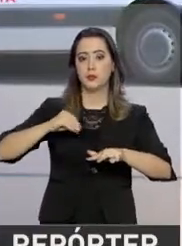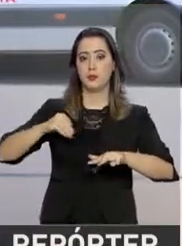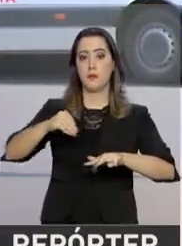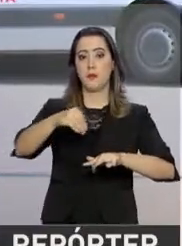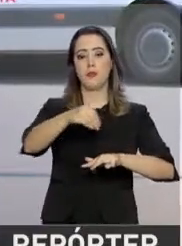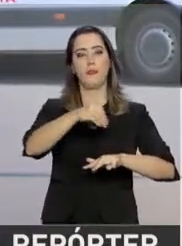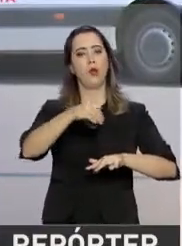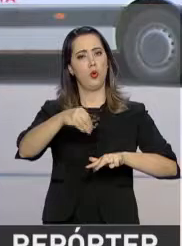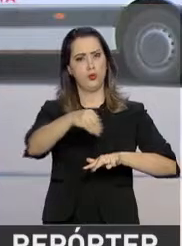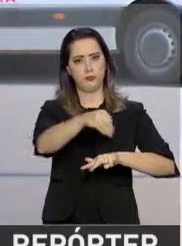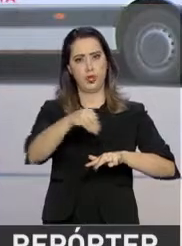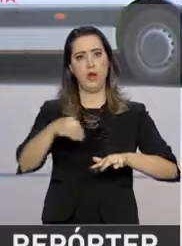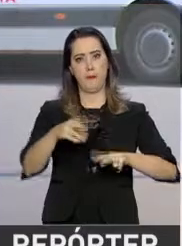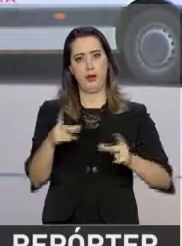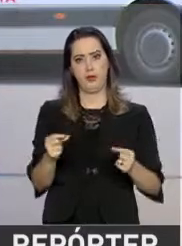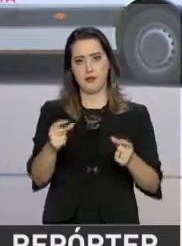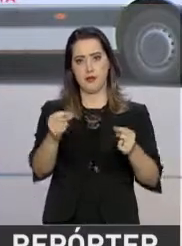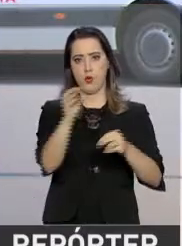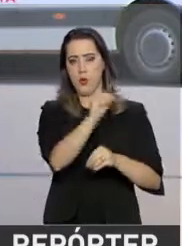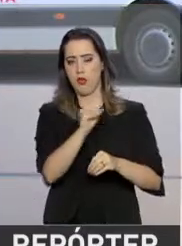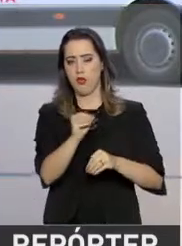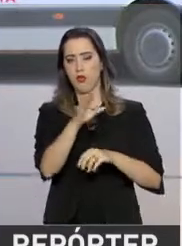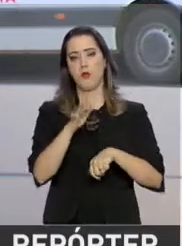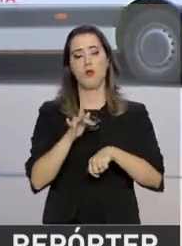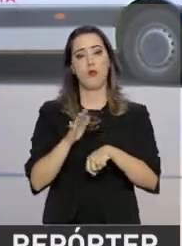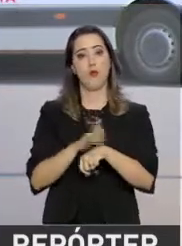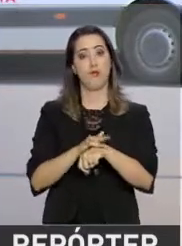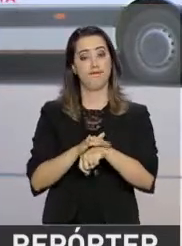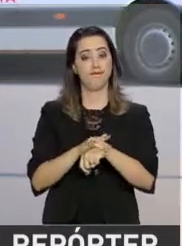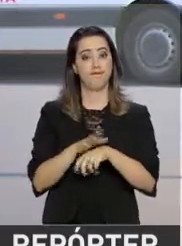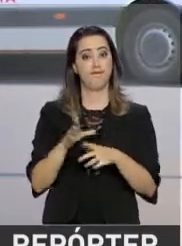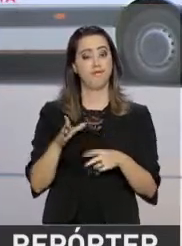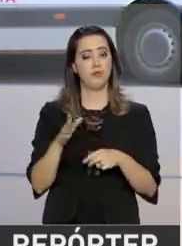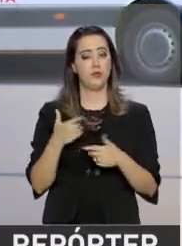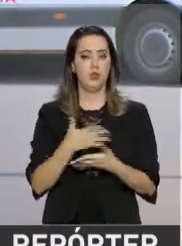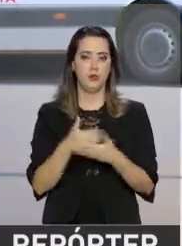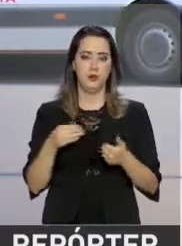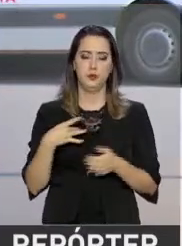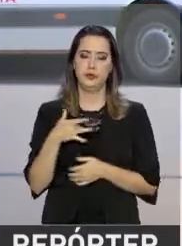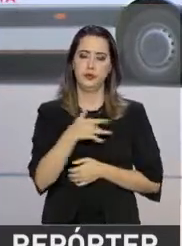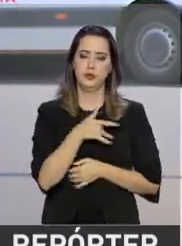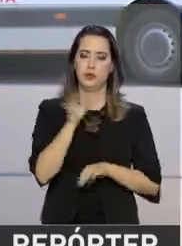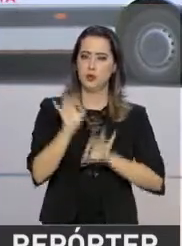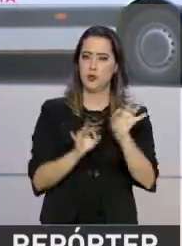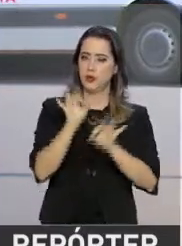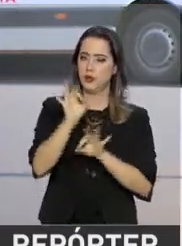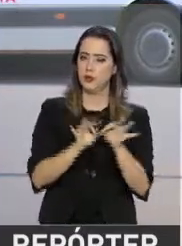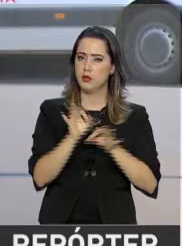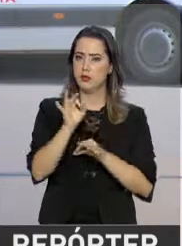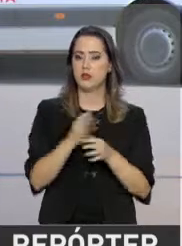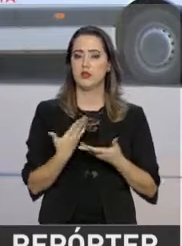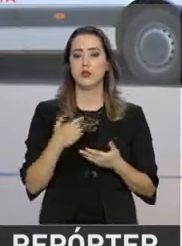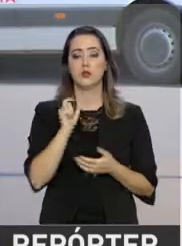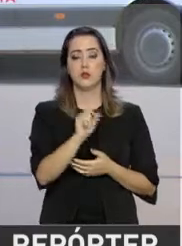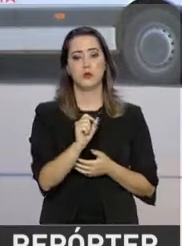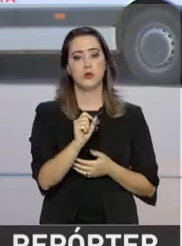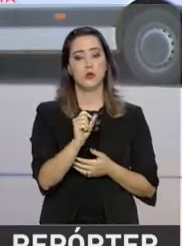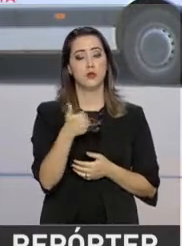estão programadas as entregas de outros 25 equipamentos. O Ministério também reorganizou a distribuição de